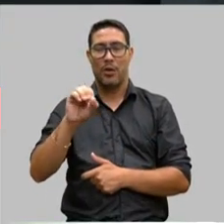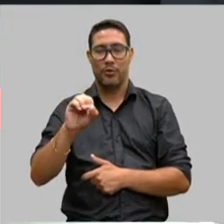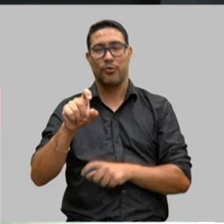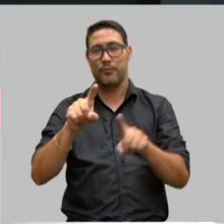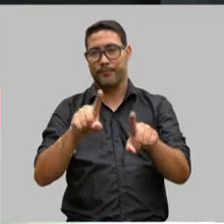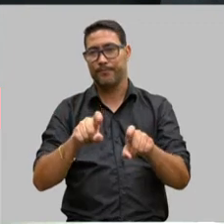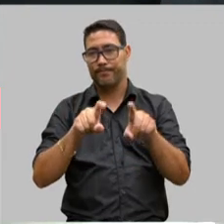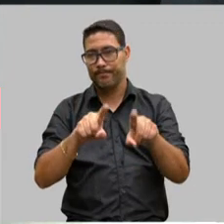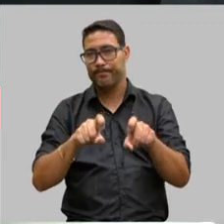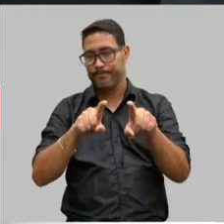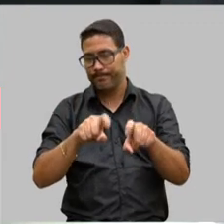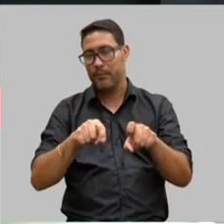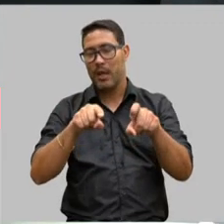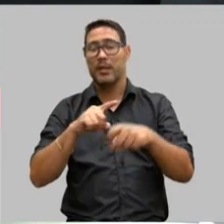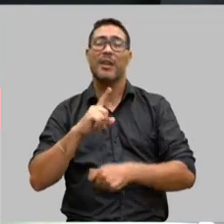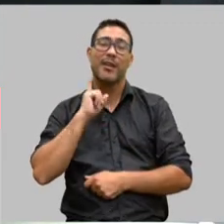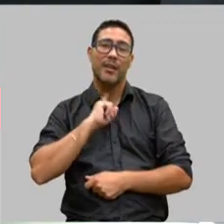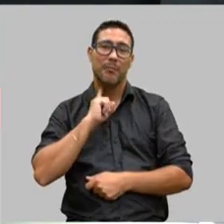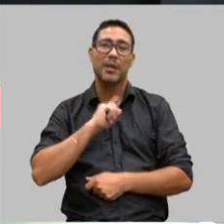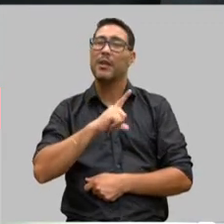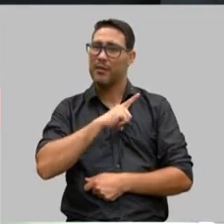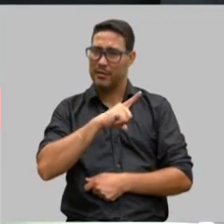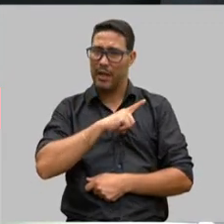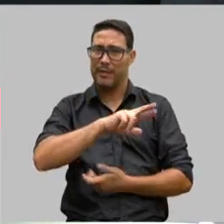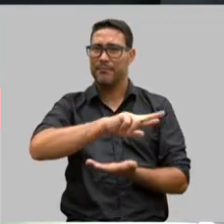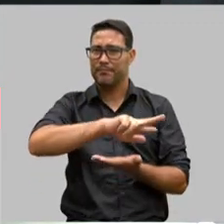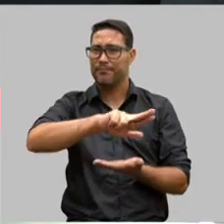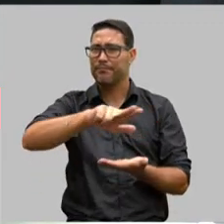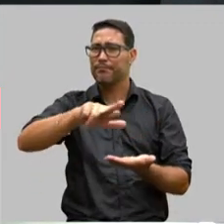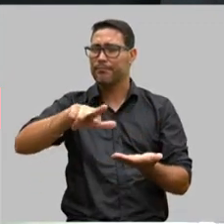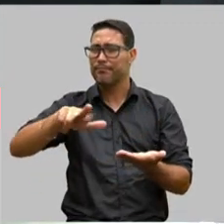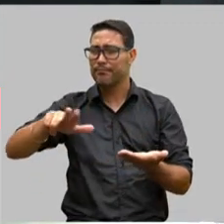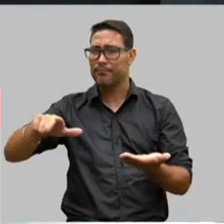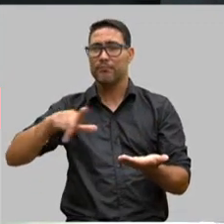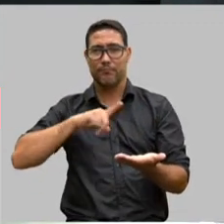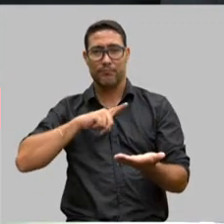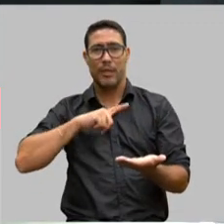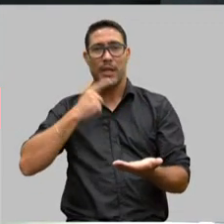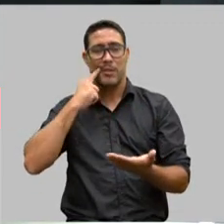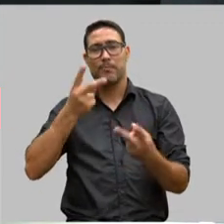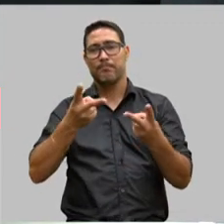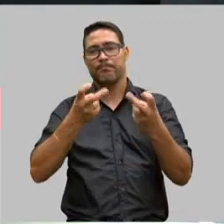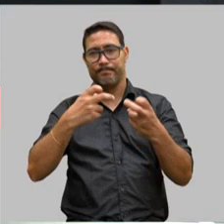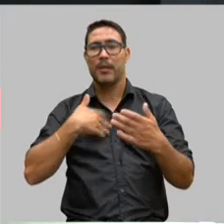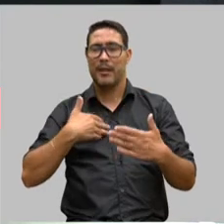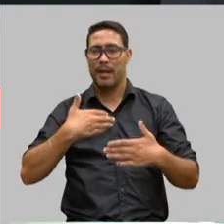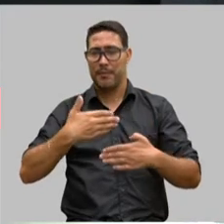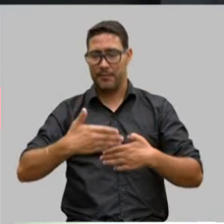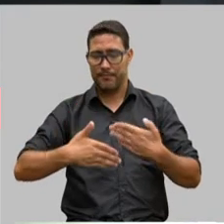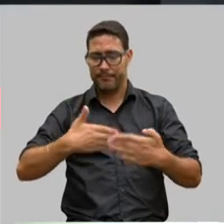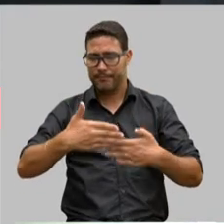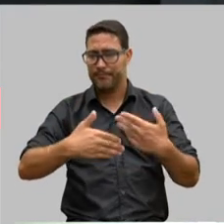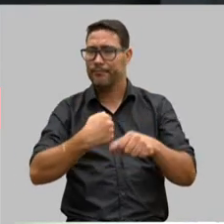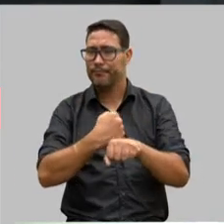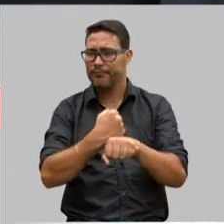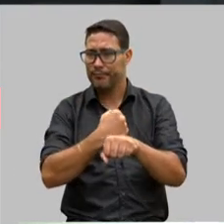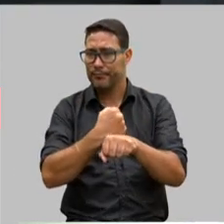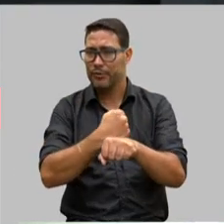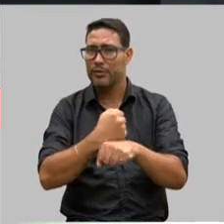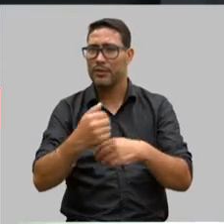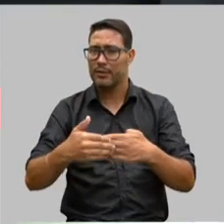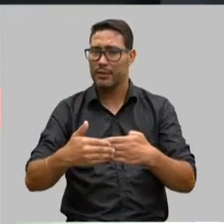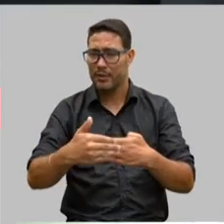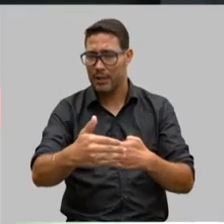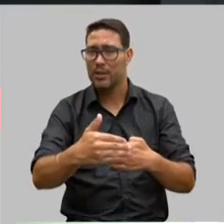características agropecuárias muito marcantes e tem visto aí, ao longo dos anos alterações